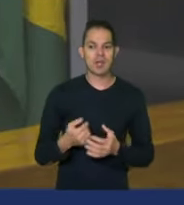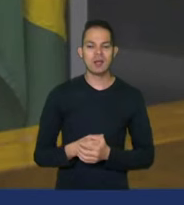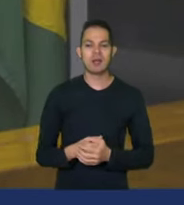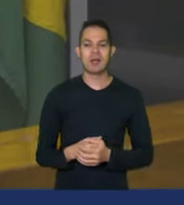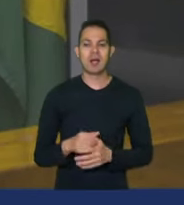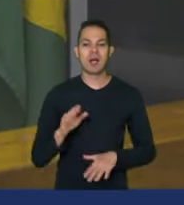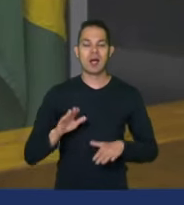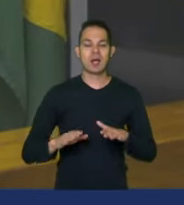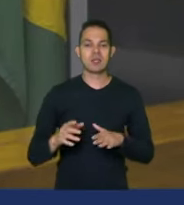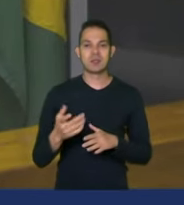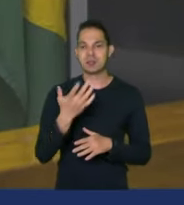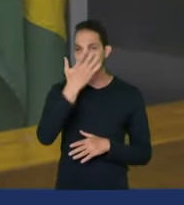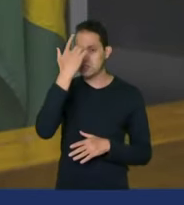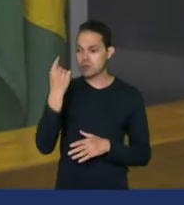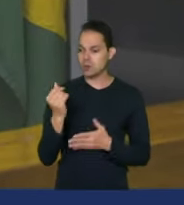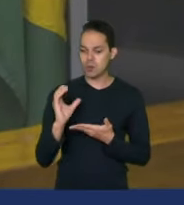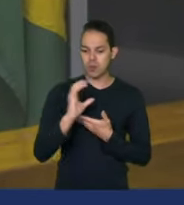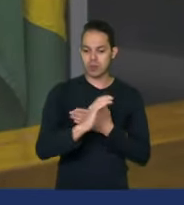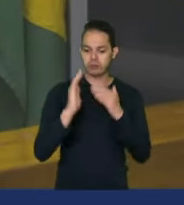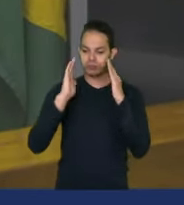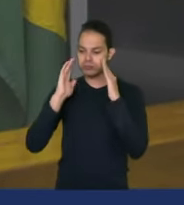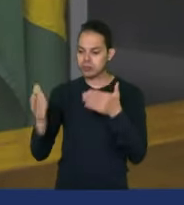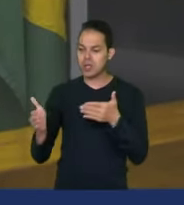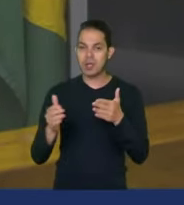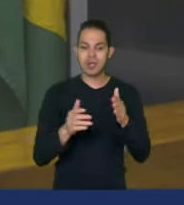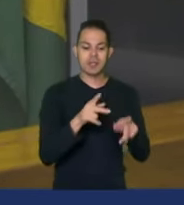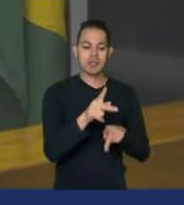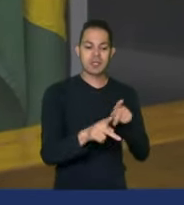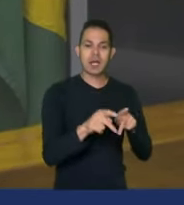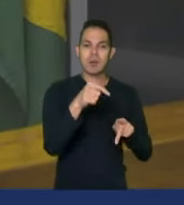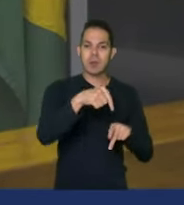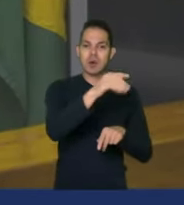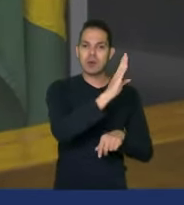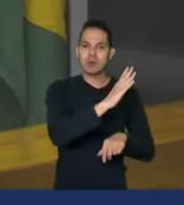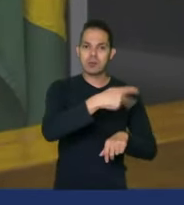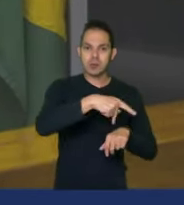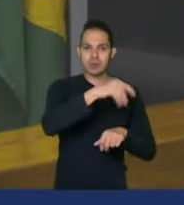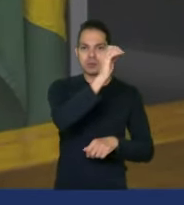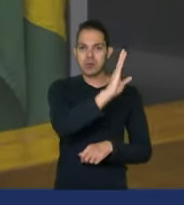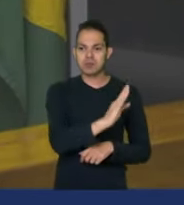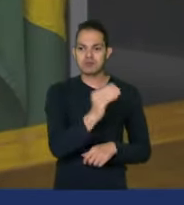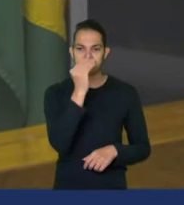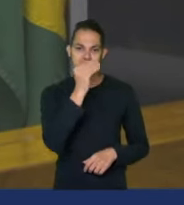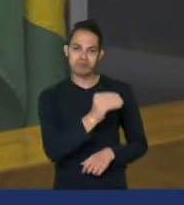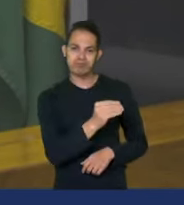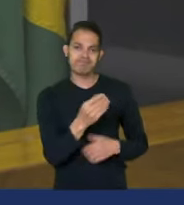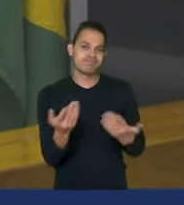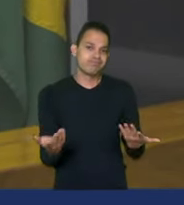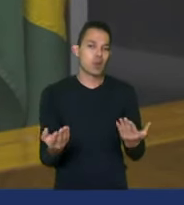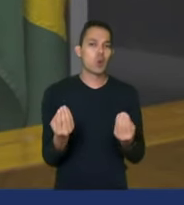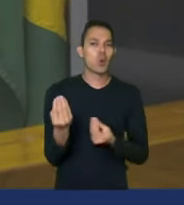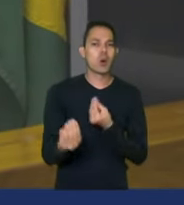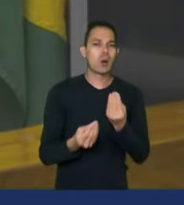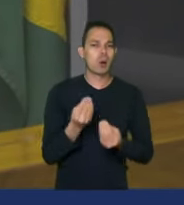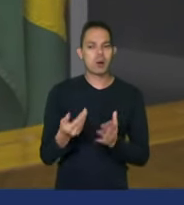população do país. Nós temos que pensar como essa casa pode e deve atuar nesse sentido.